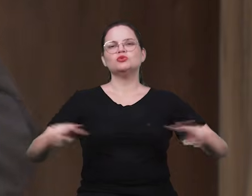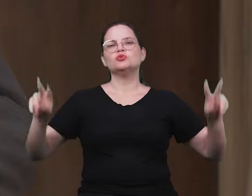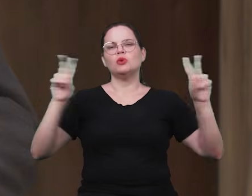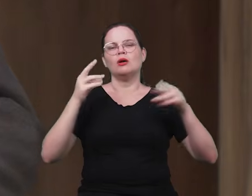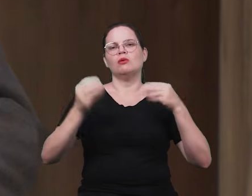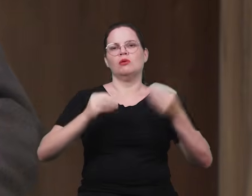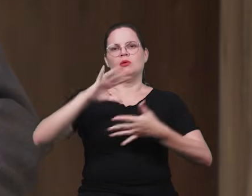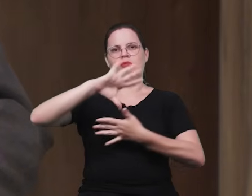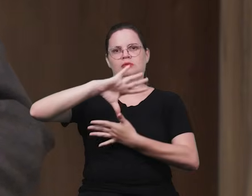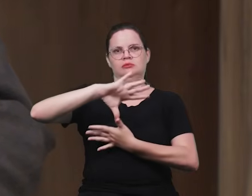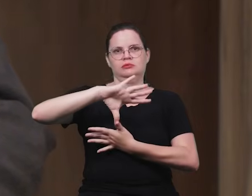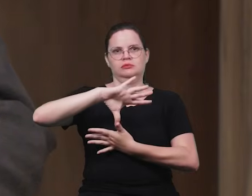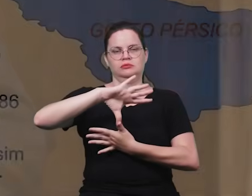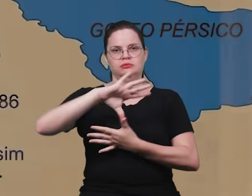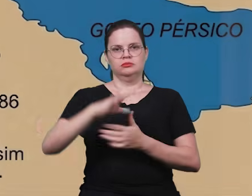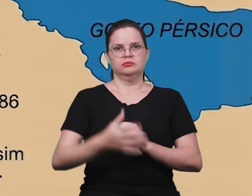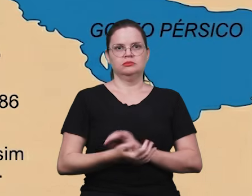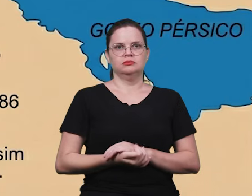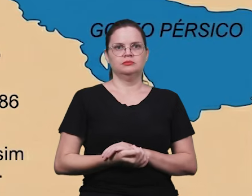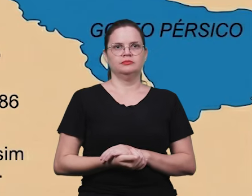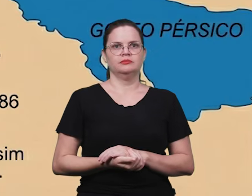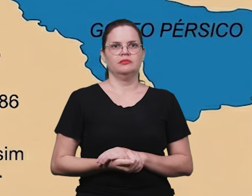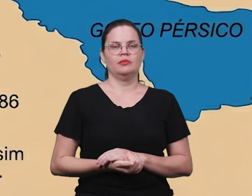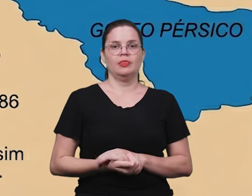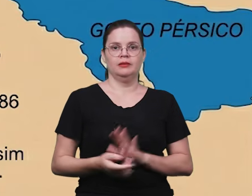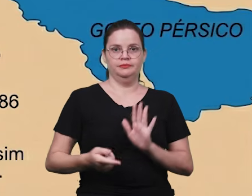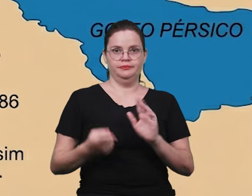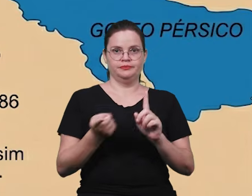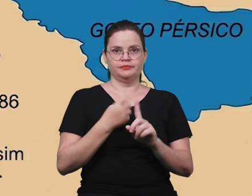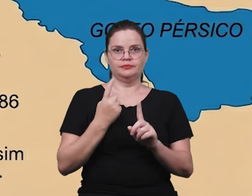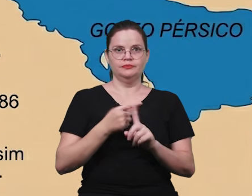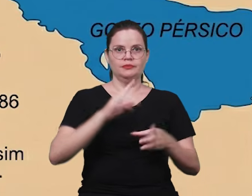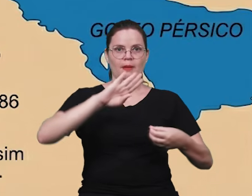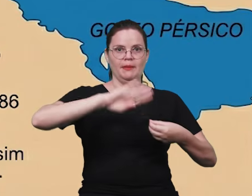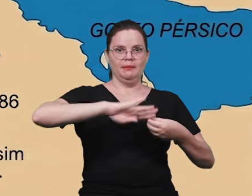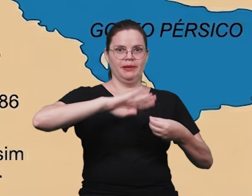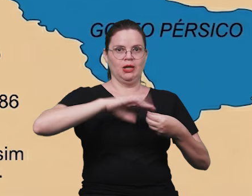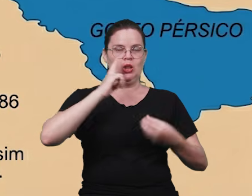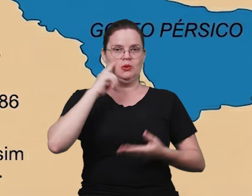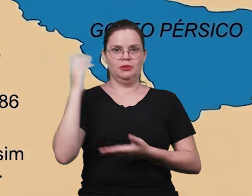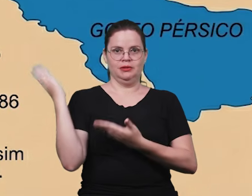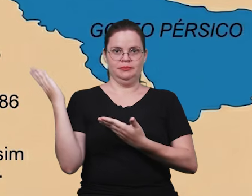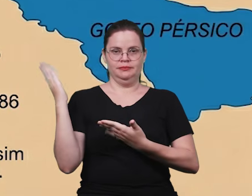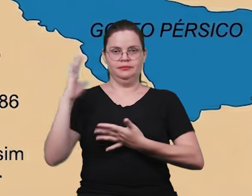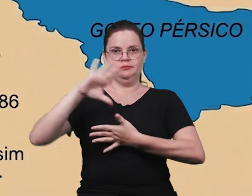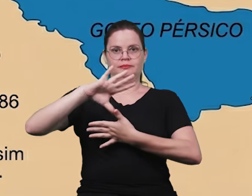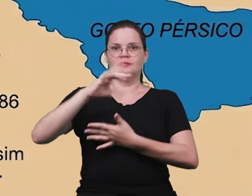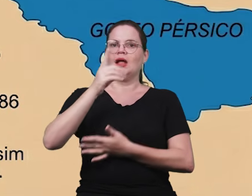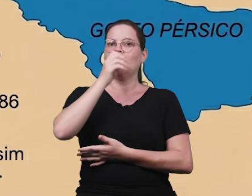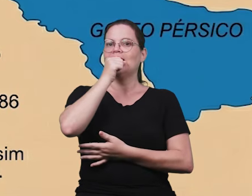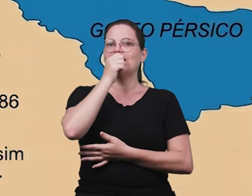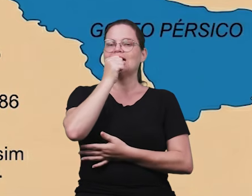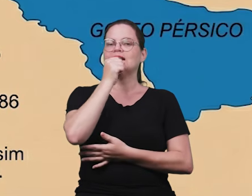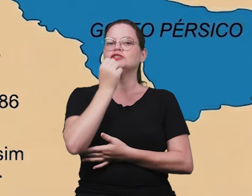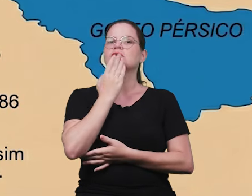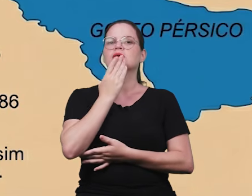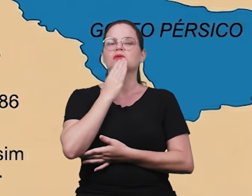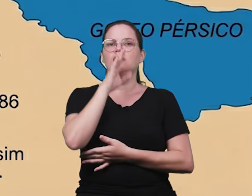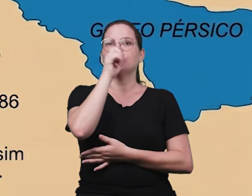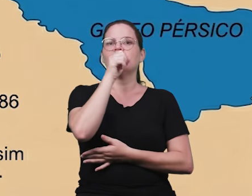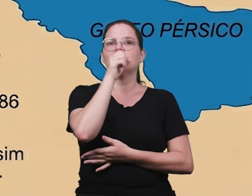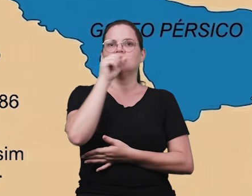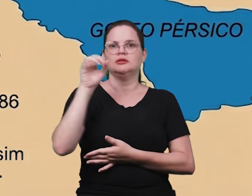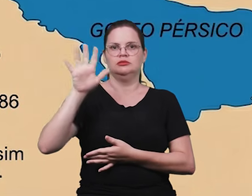Então, o primeiro é o Império Babilônico, essa mancha cor laranja, né? Uhum.